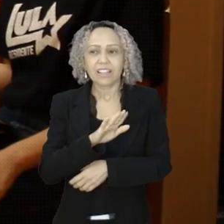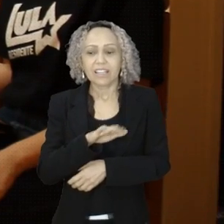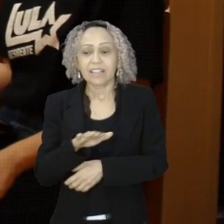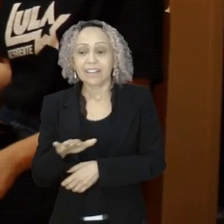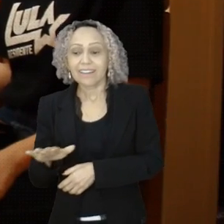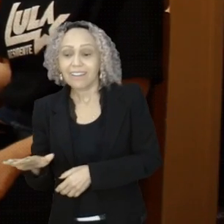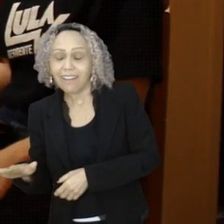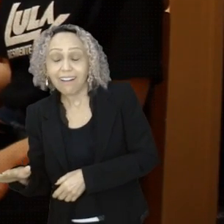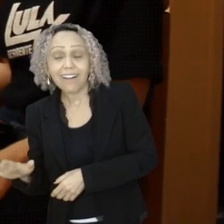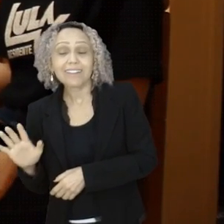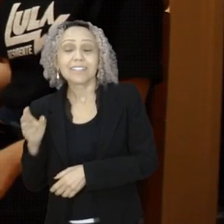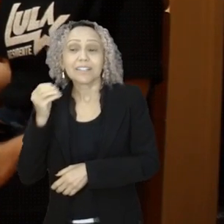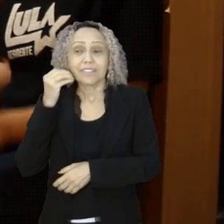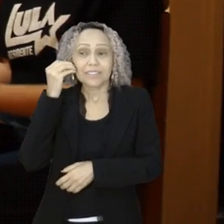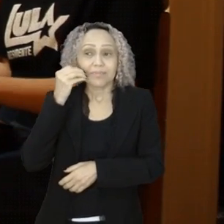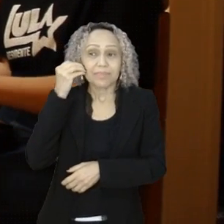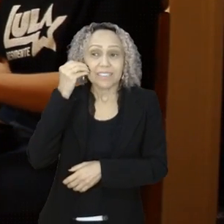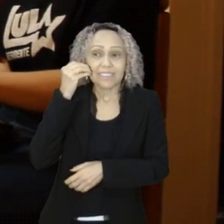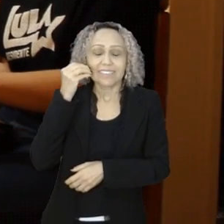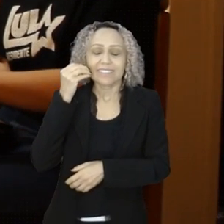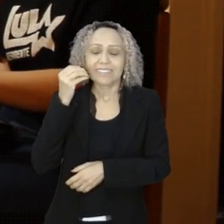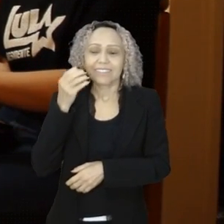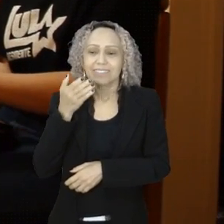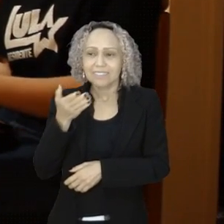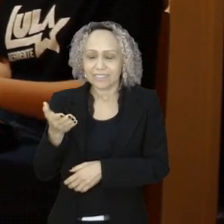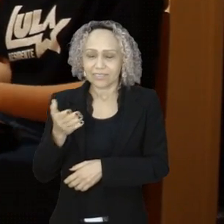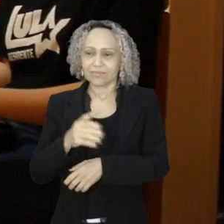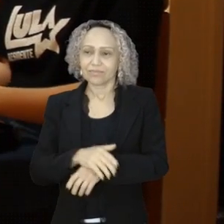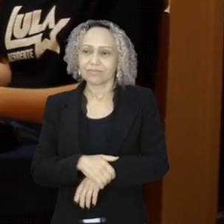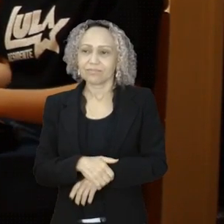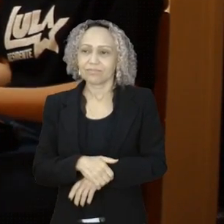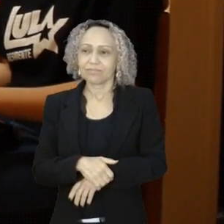momentos. Vocês até são